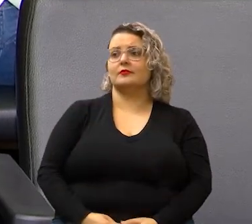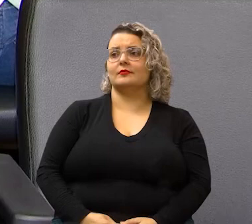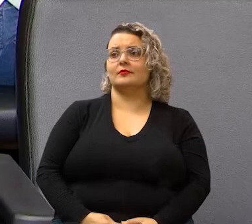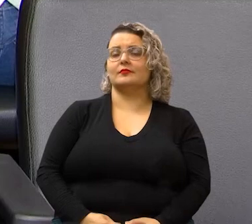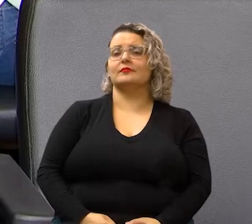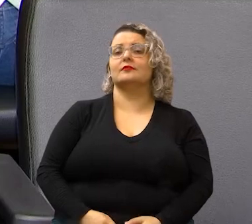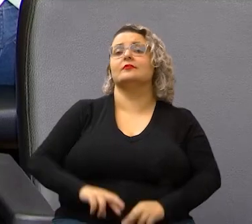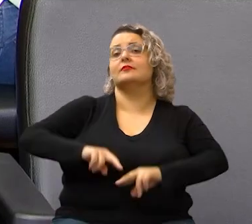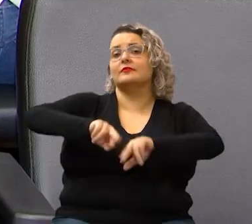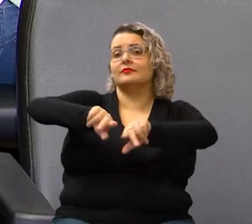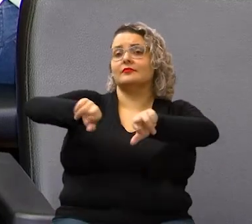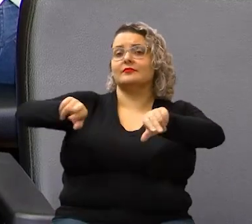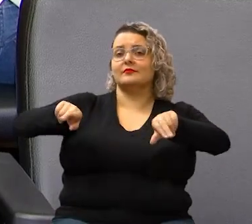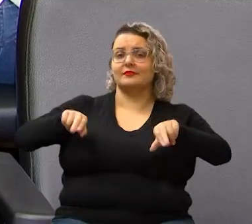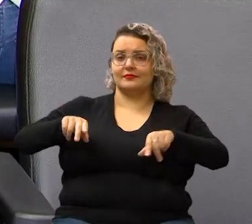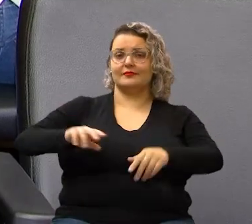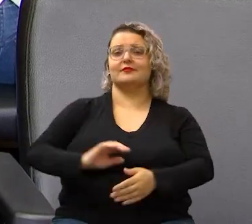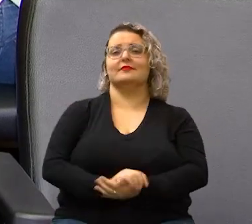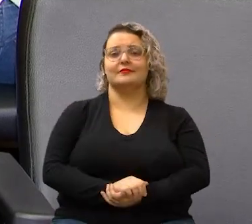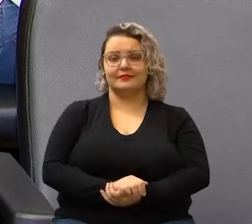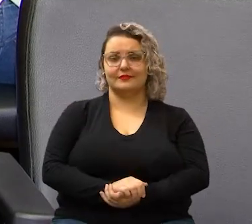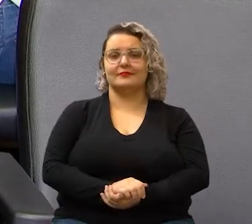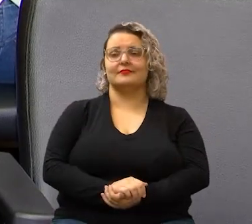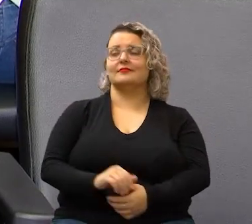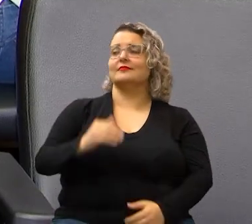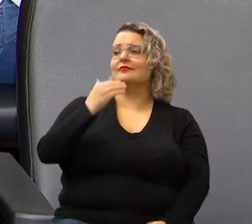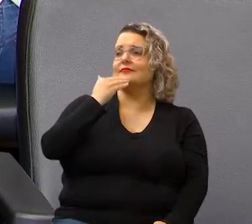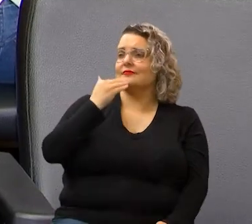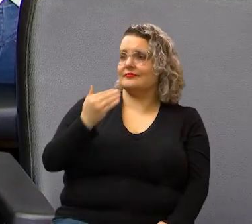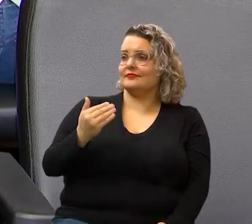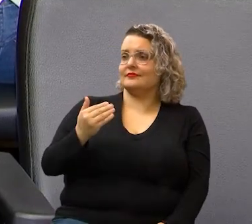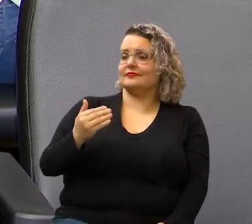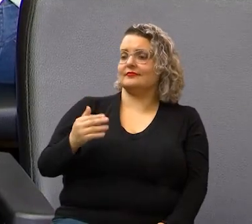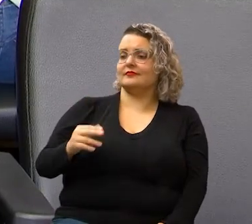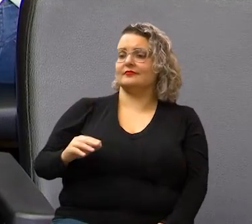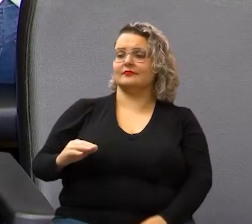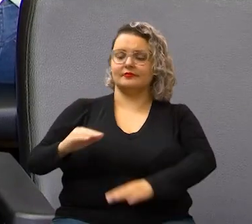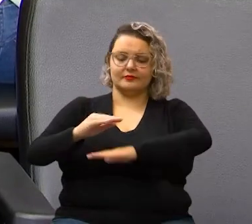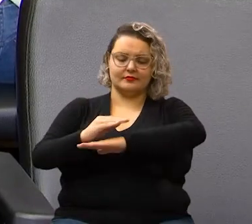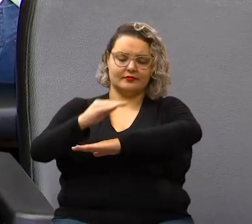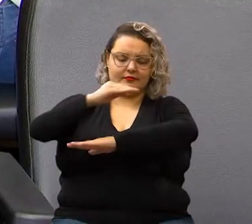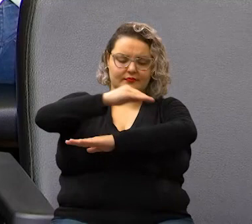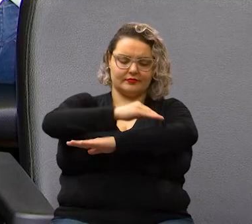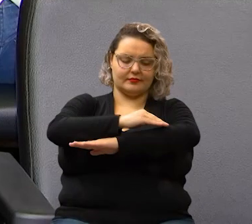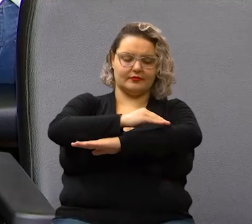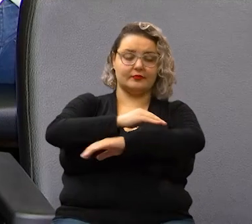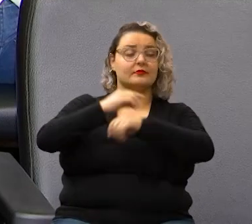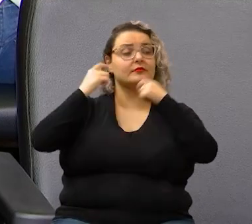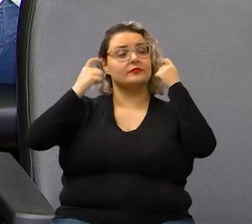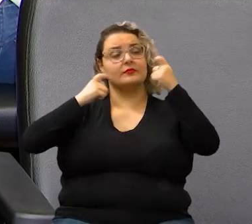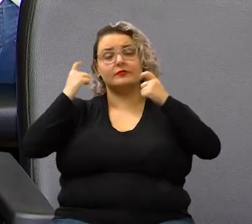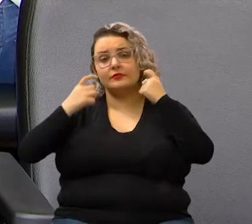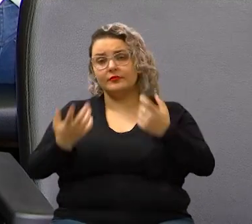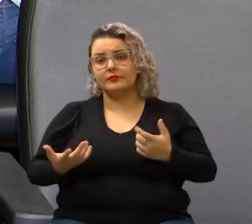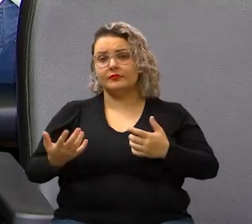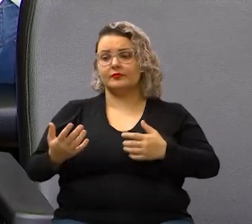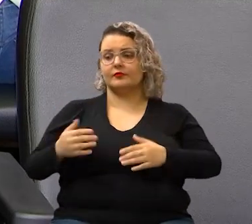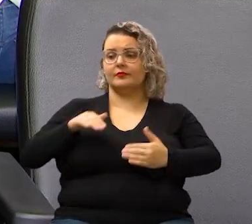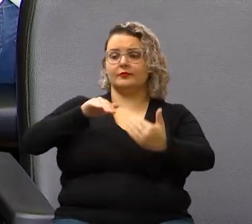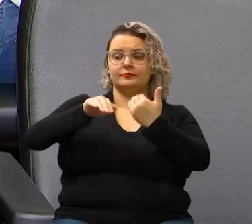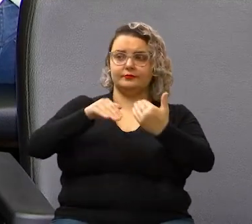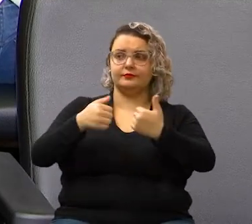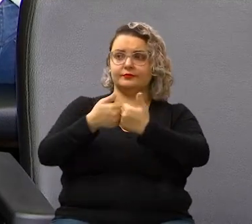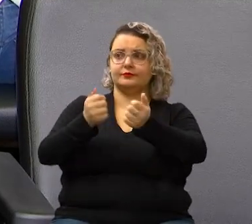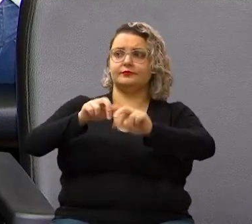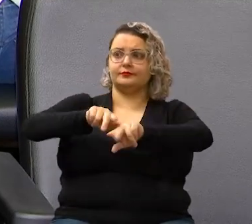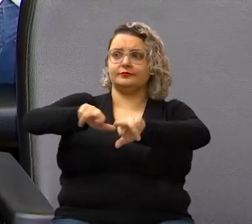um pouco e elas são bem diversificadas. Tem, por exemplo, solicitação de instalação de lombada, então essa preocupação com o